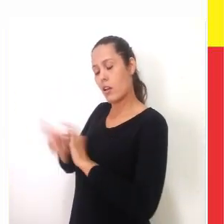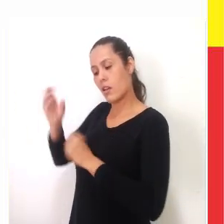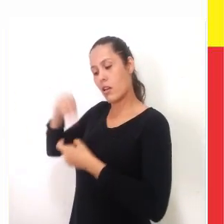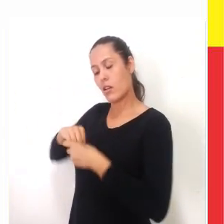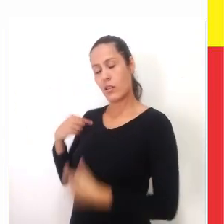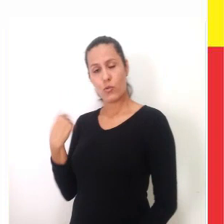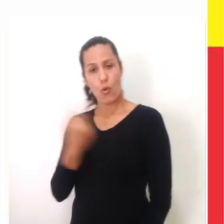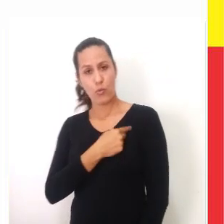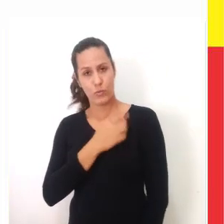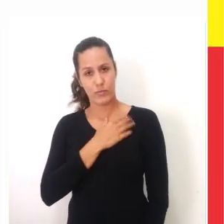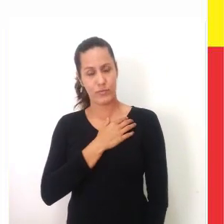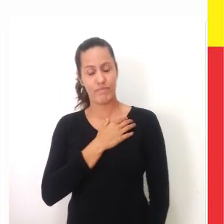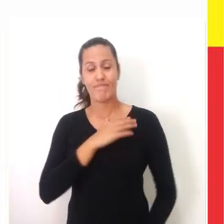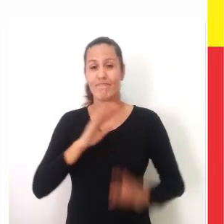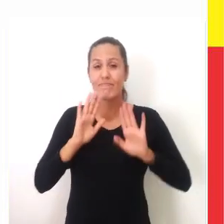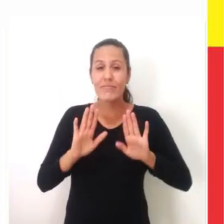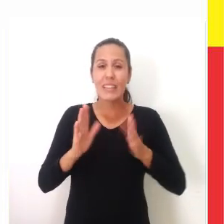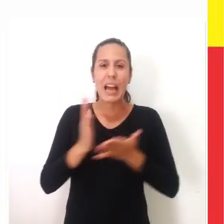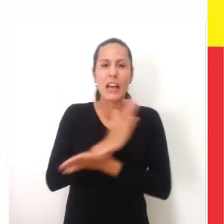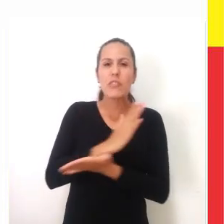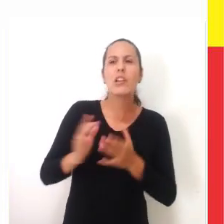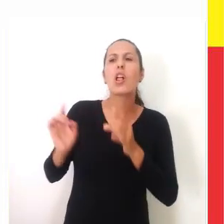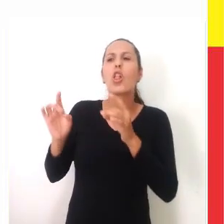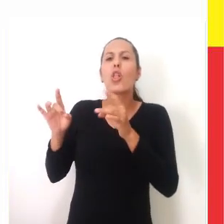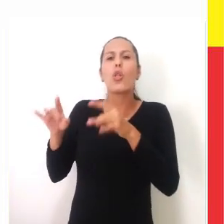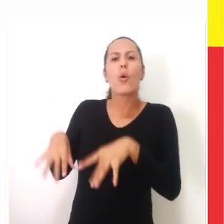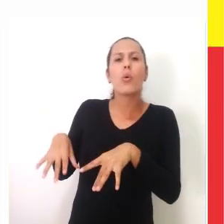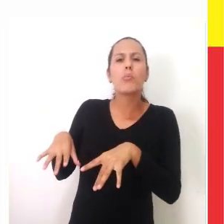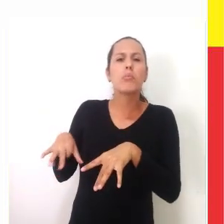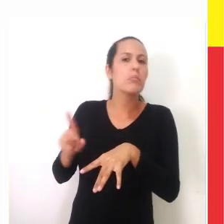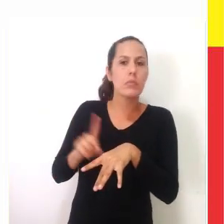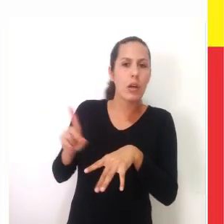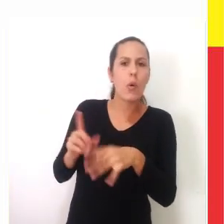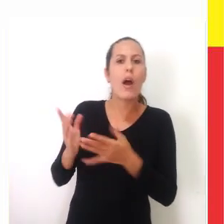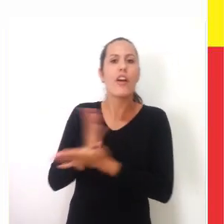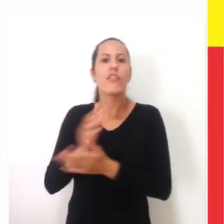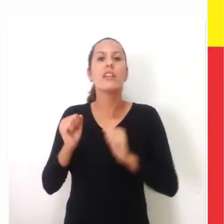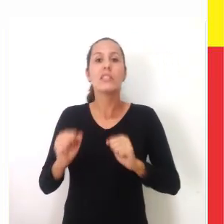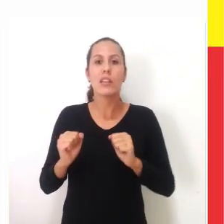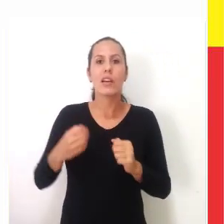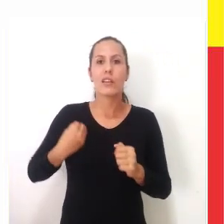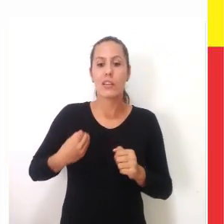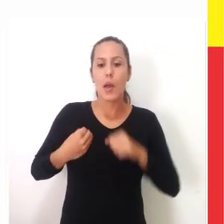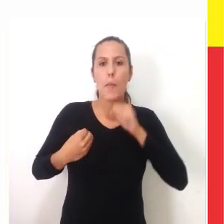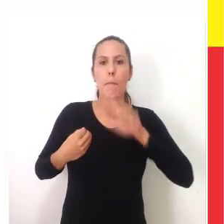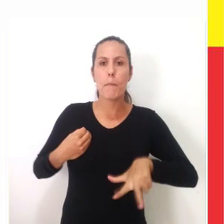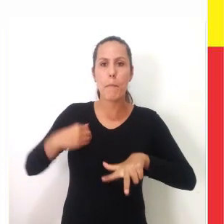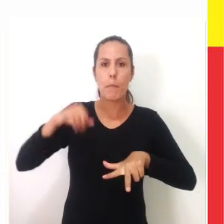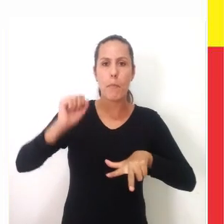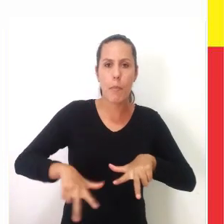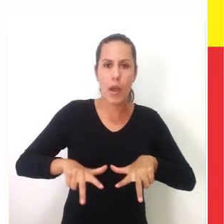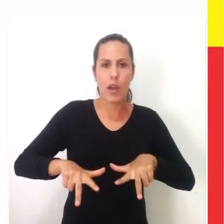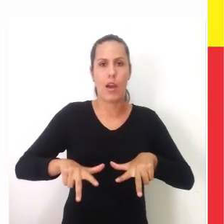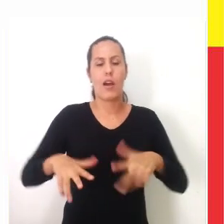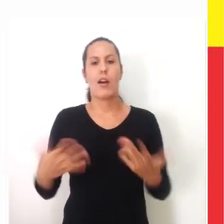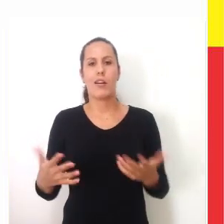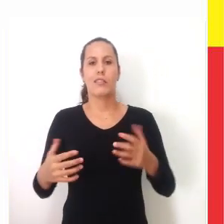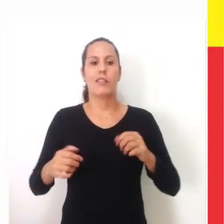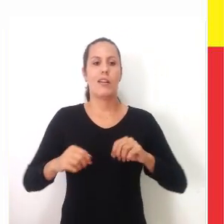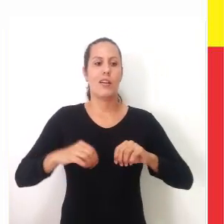vezes, não tem lá restos. Tem o quê? Tem moldes, tem rastros ou